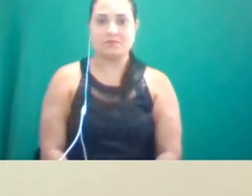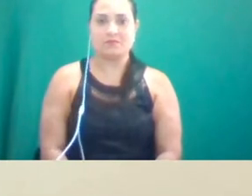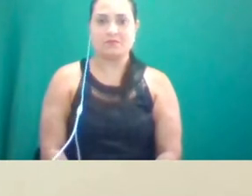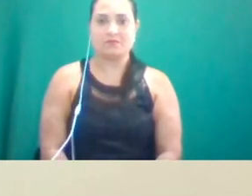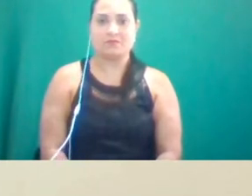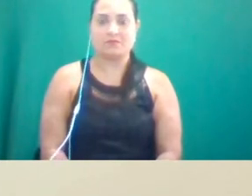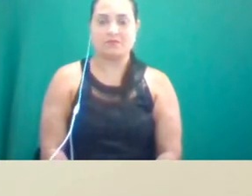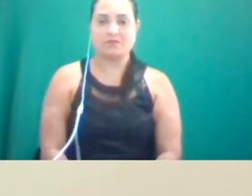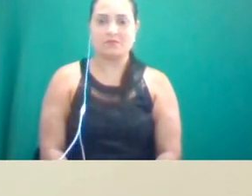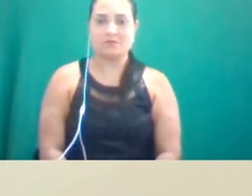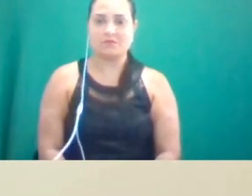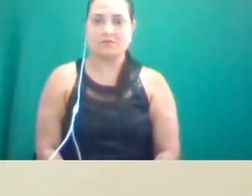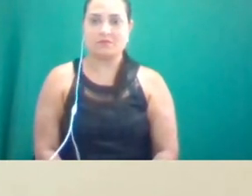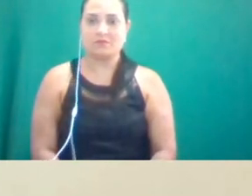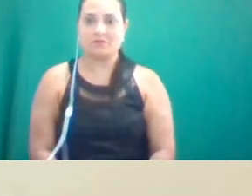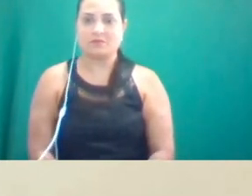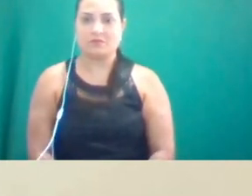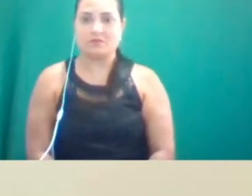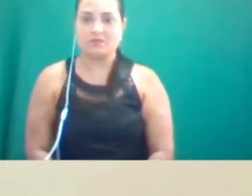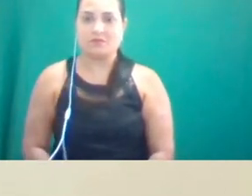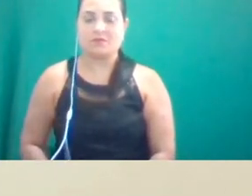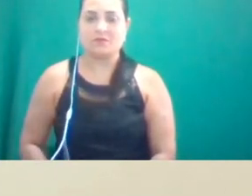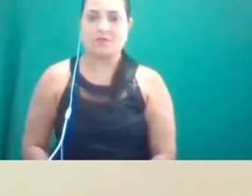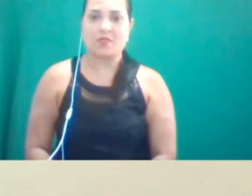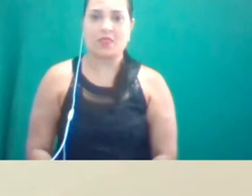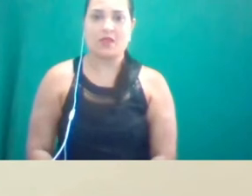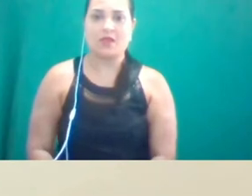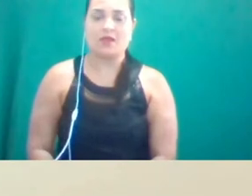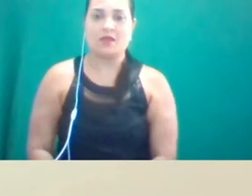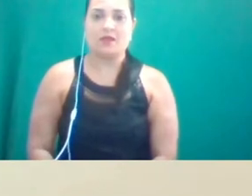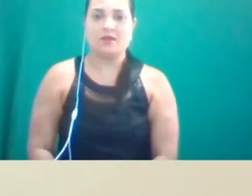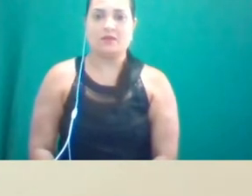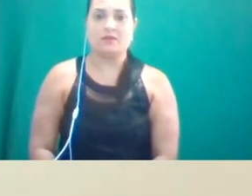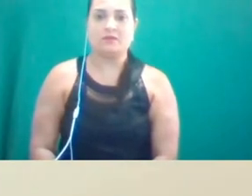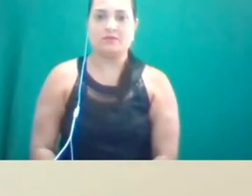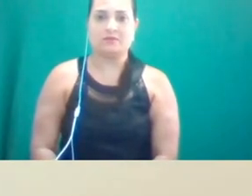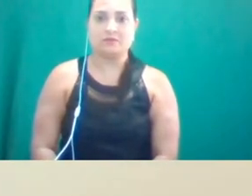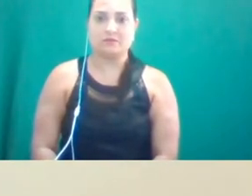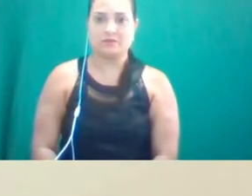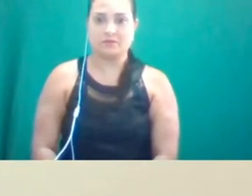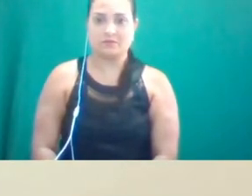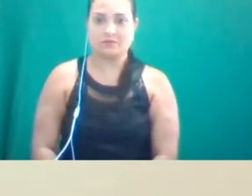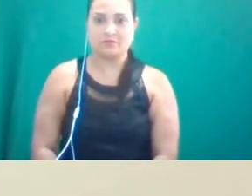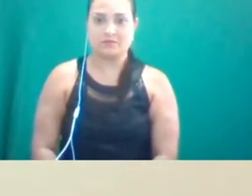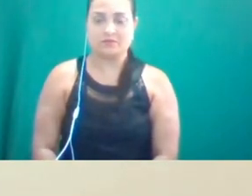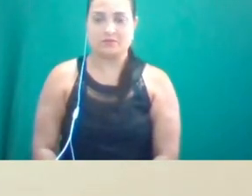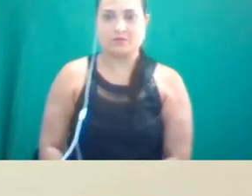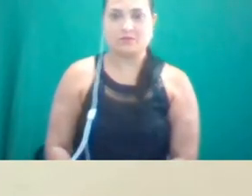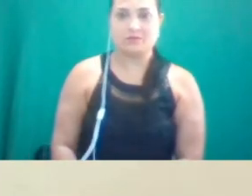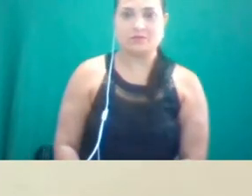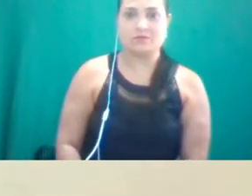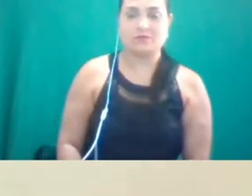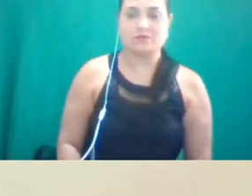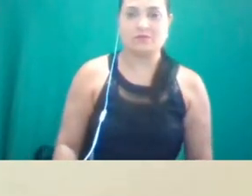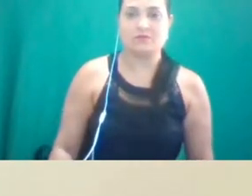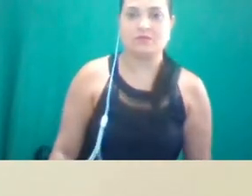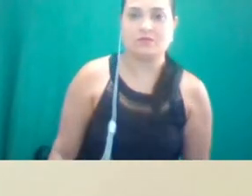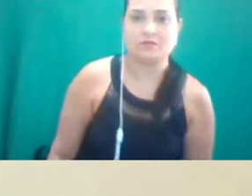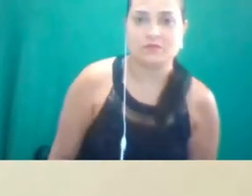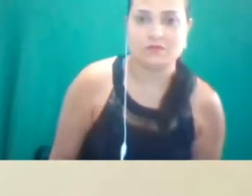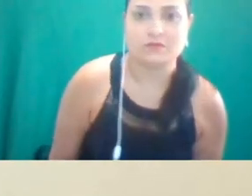recentemente por conta da Covid-19. Um aluno como nós, que teve as mesmas